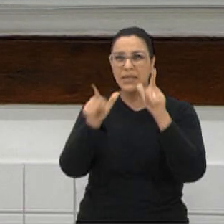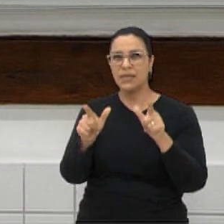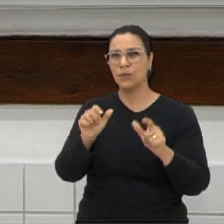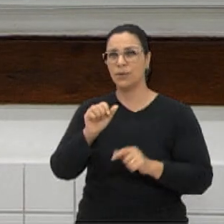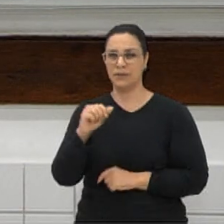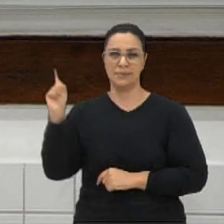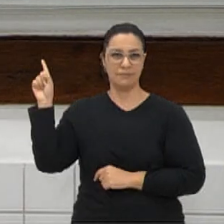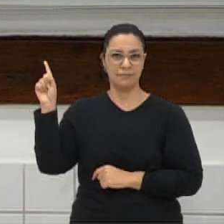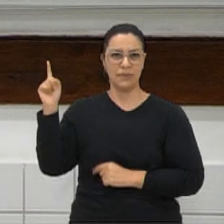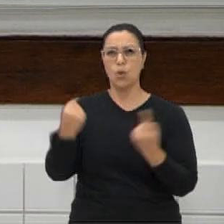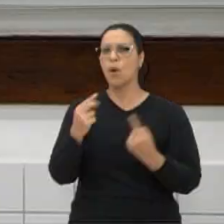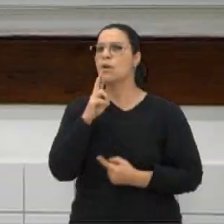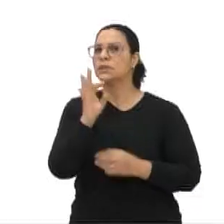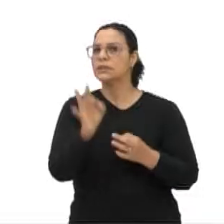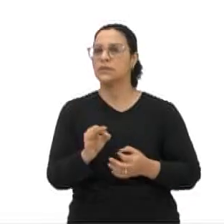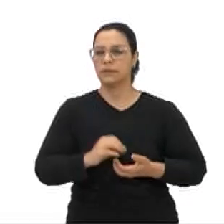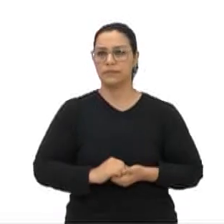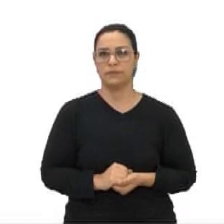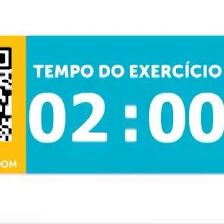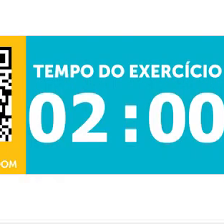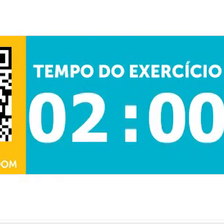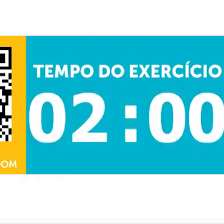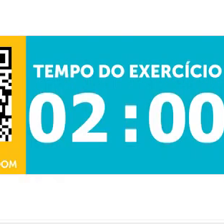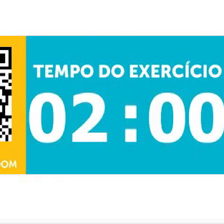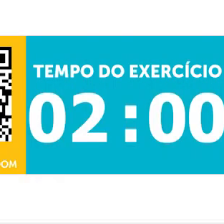Daqui a pouco eu volto para a gente ver o resultado.